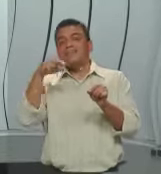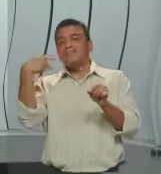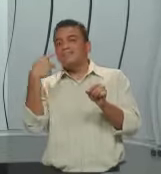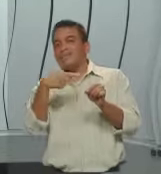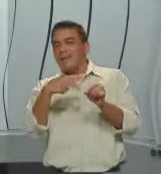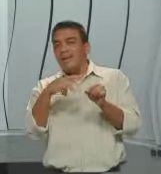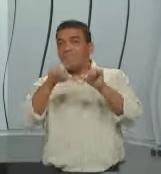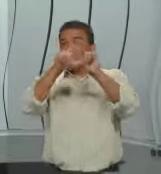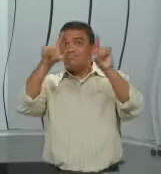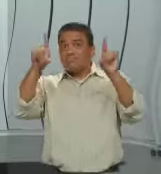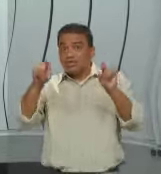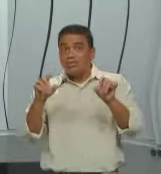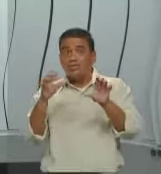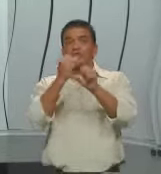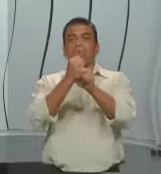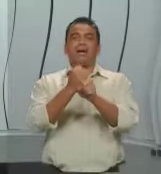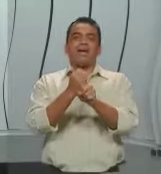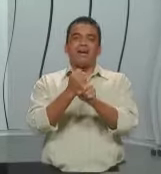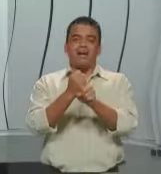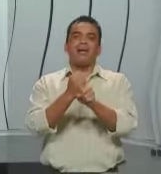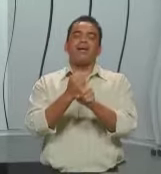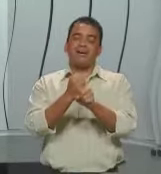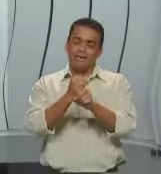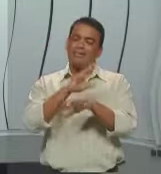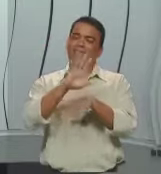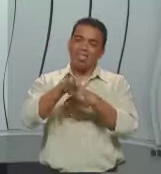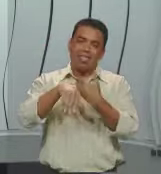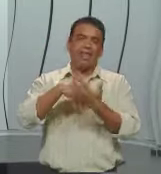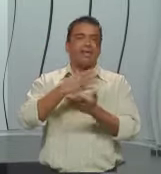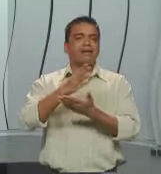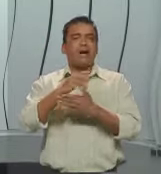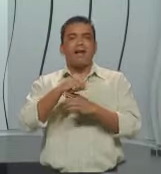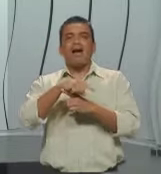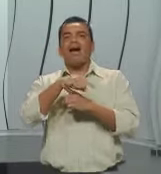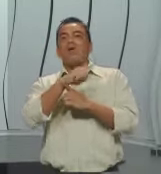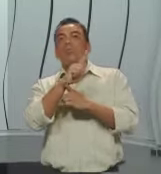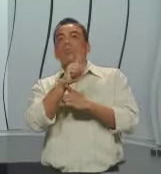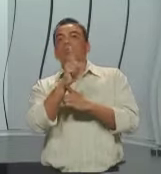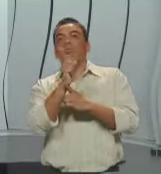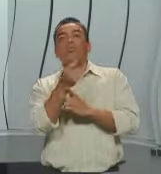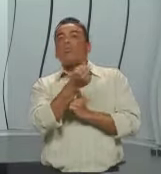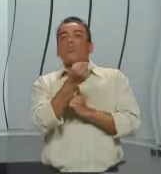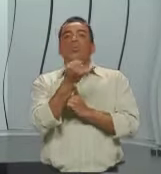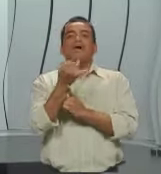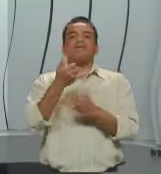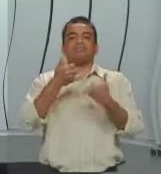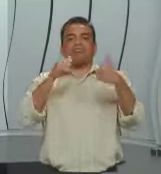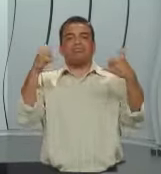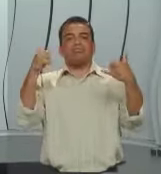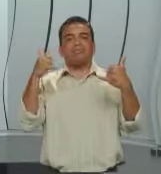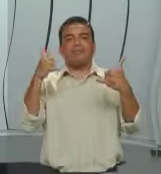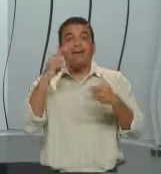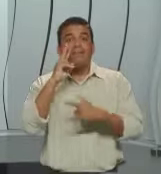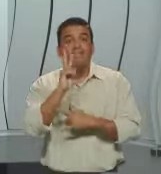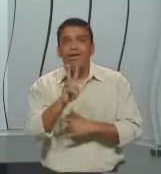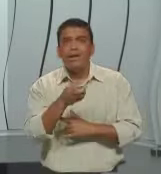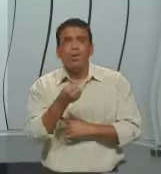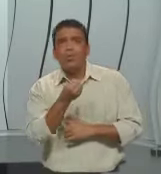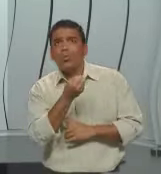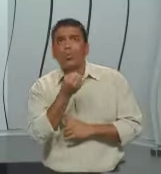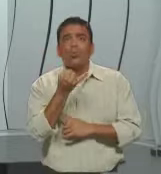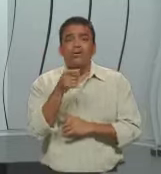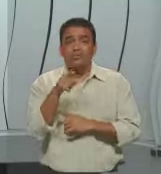do circuito. E isso acabaria influenciando na medição da corrente elétrica. Então, é preciso observar esse detalhe da própria construção